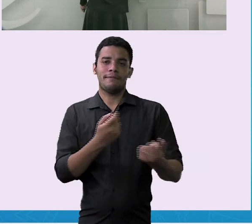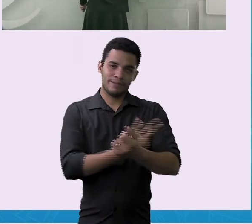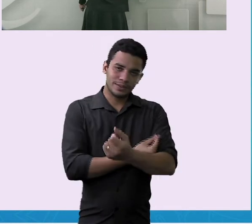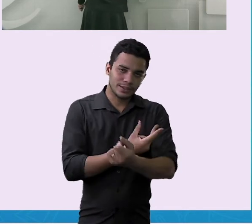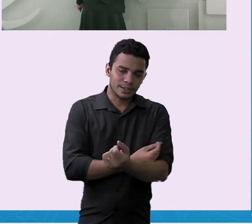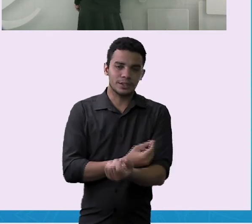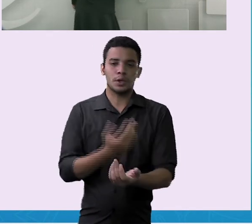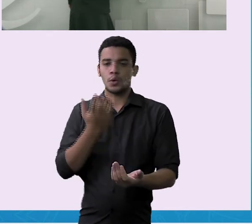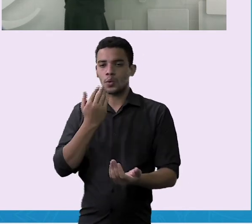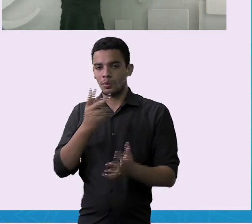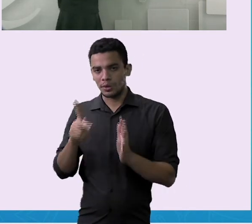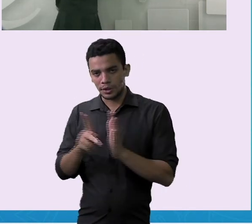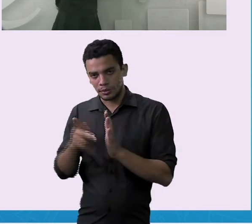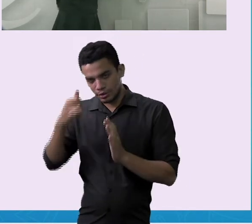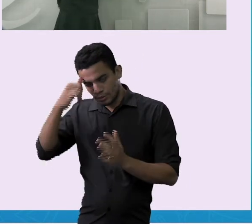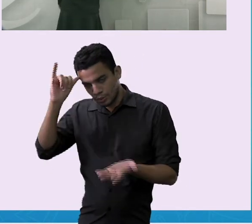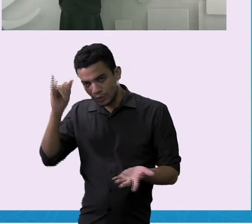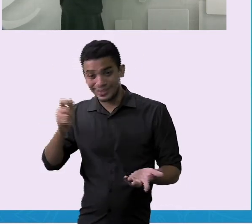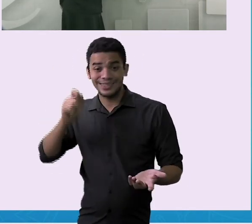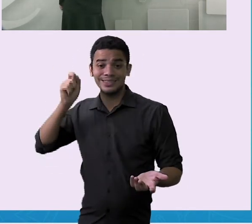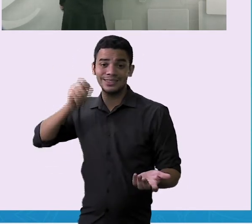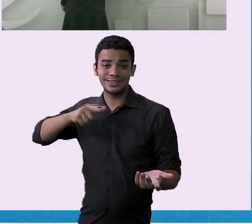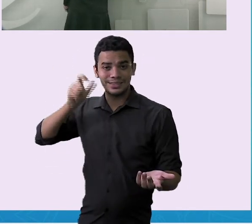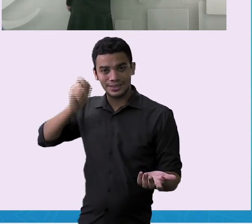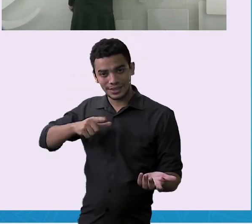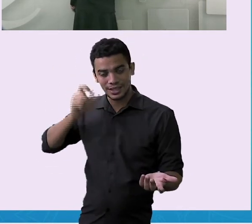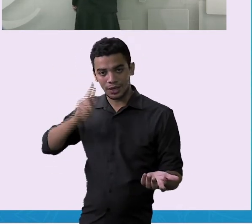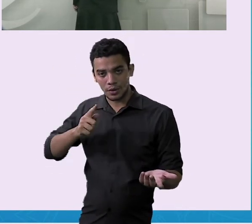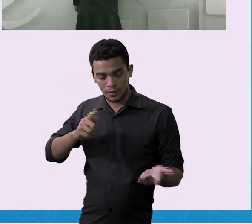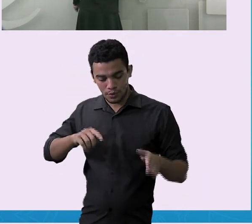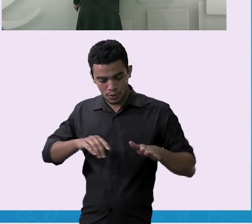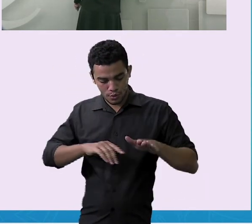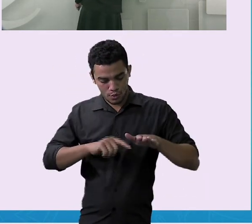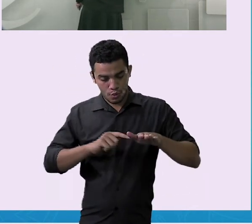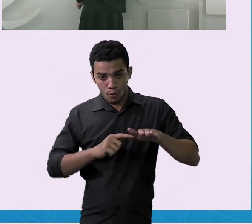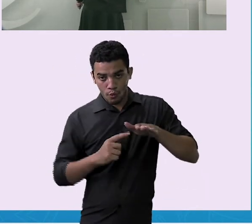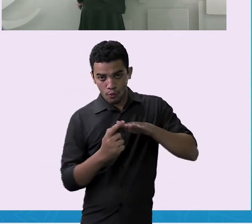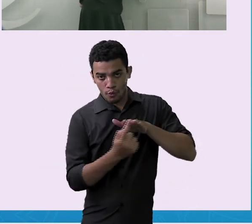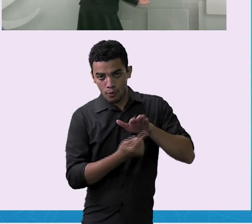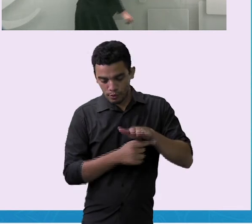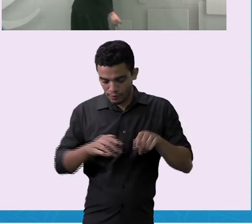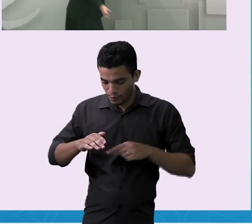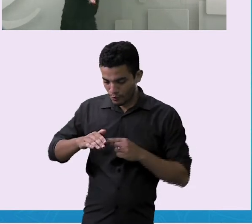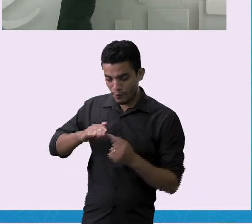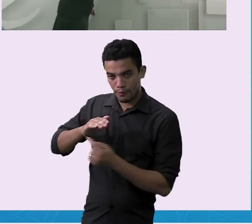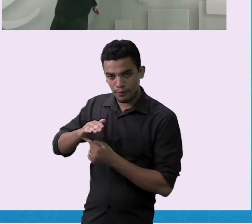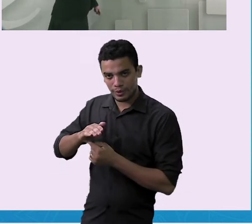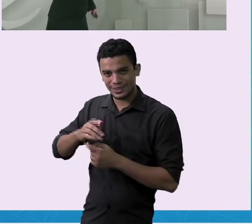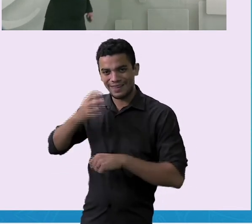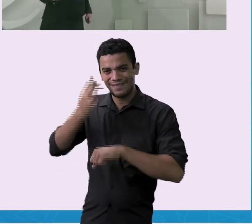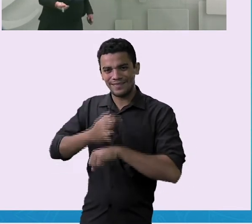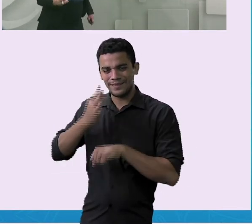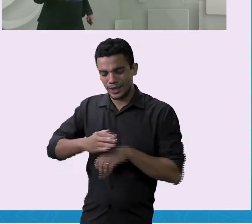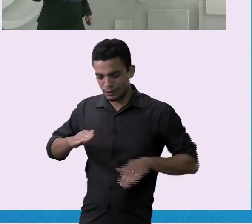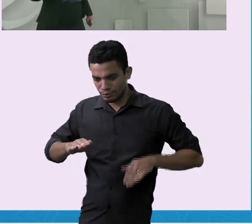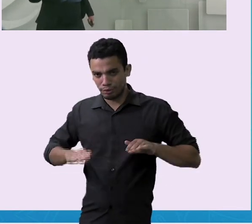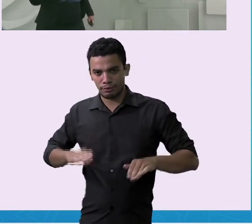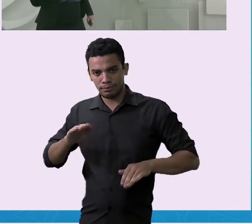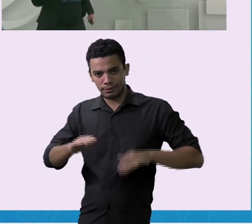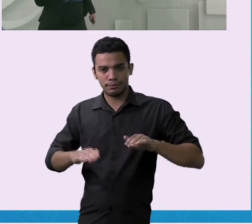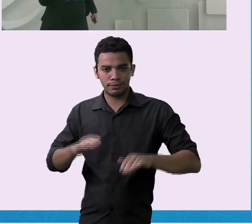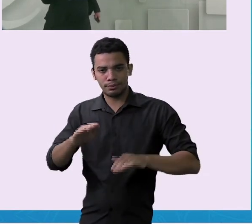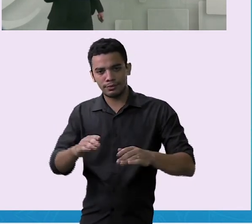rações, sal mineral, ferragens e os artigos country. São